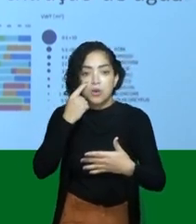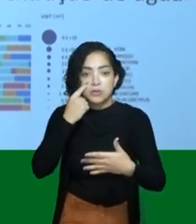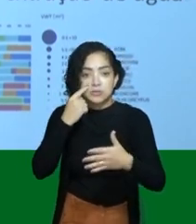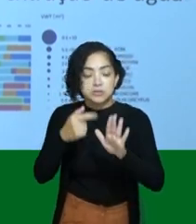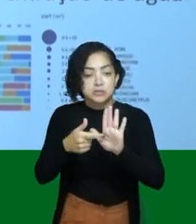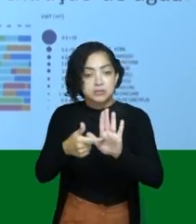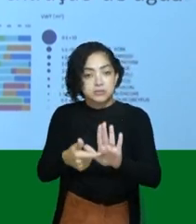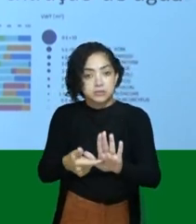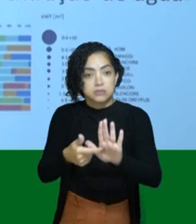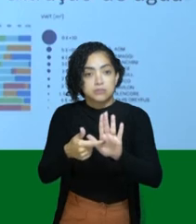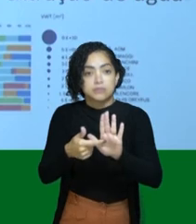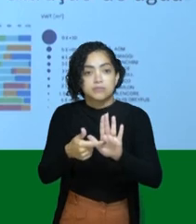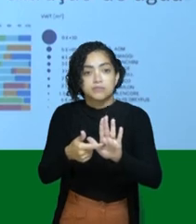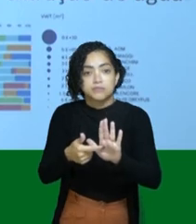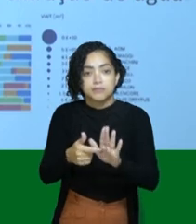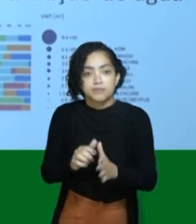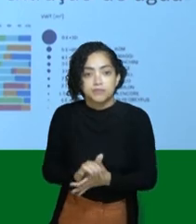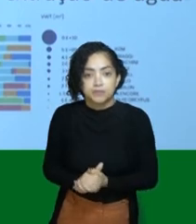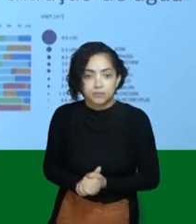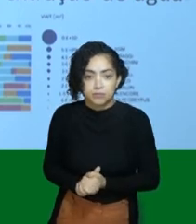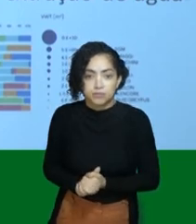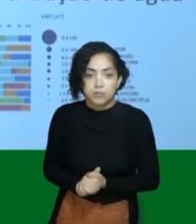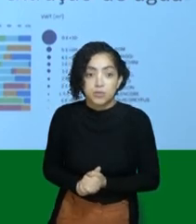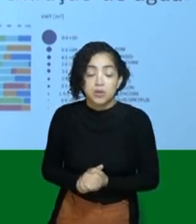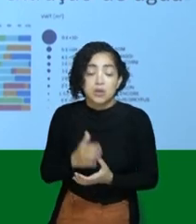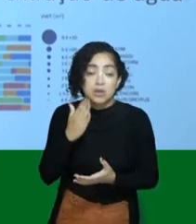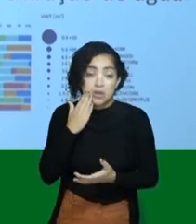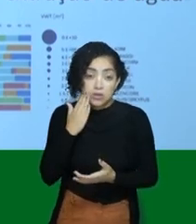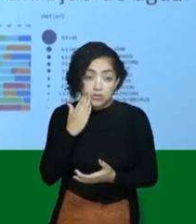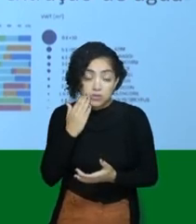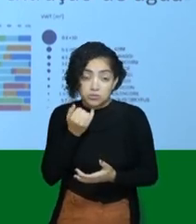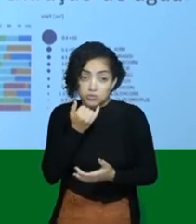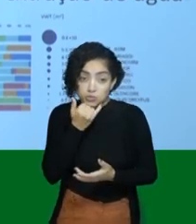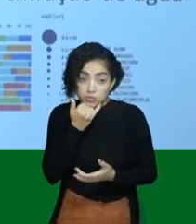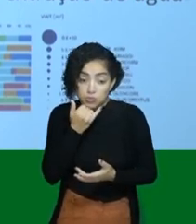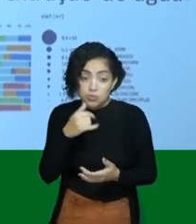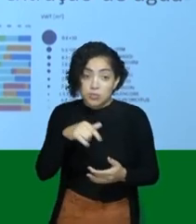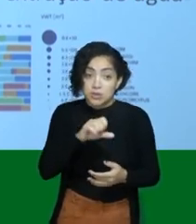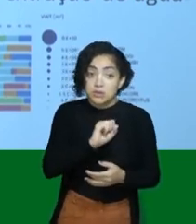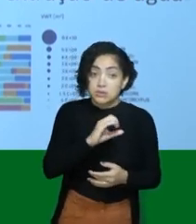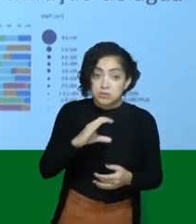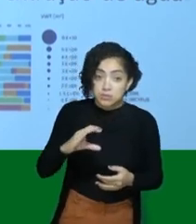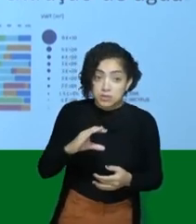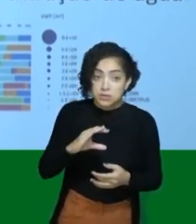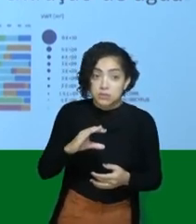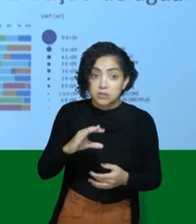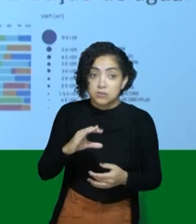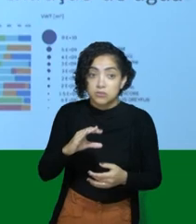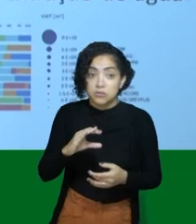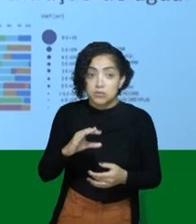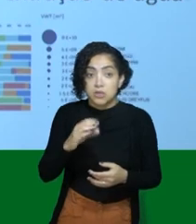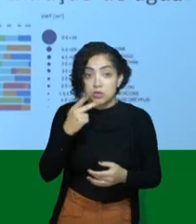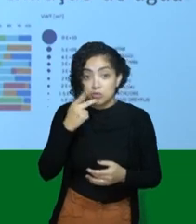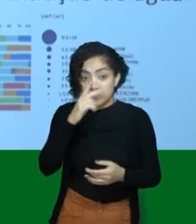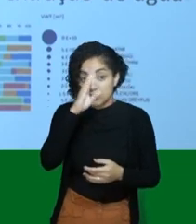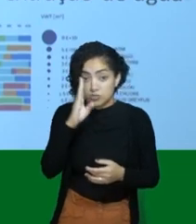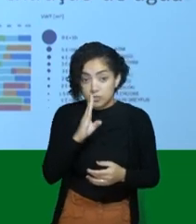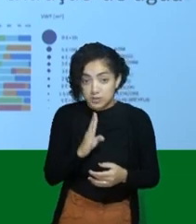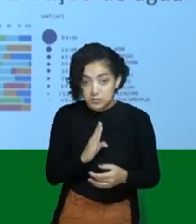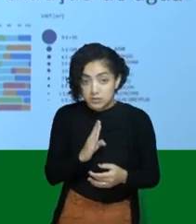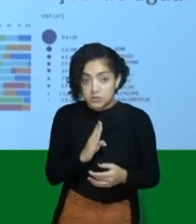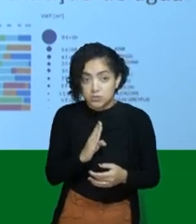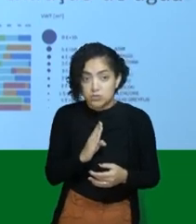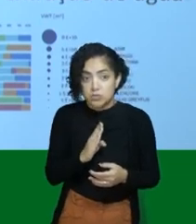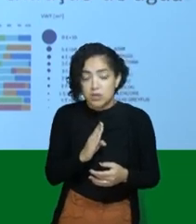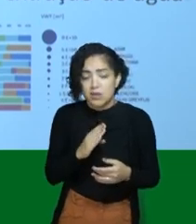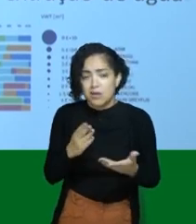Isso, desculpa. Tá, eu sei que, né, nós somos Santa Catarina, isso é uma, né, eu estou falando de Brasil, mas eu